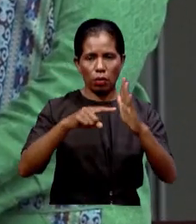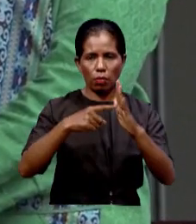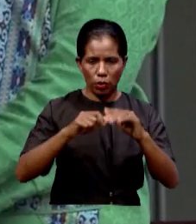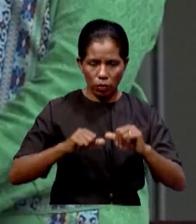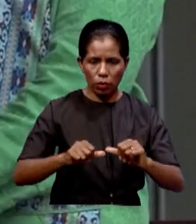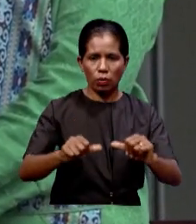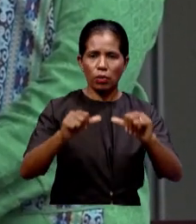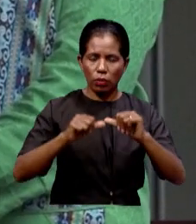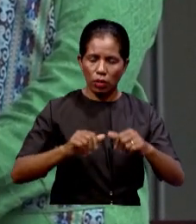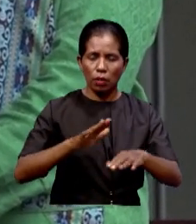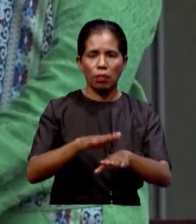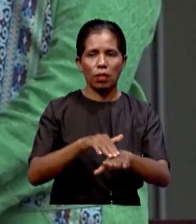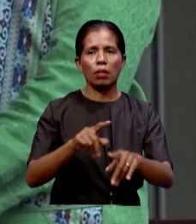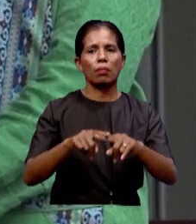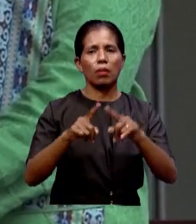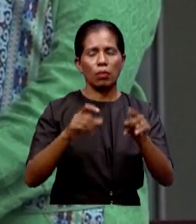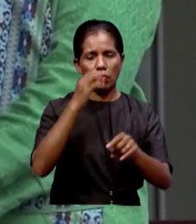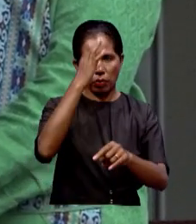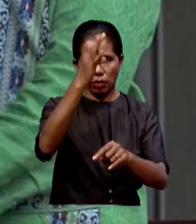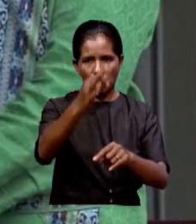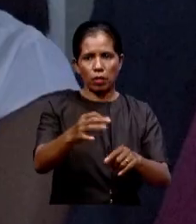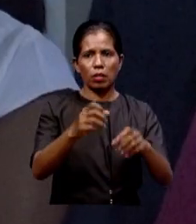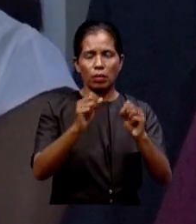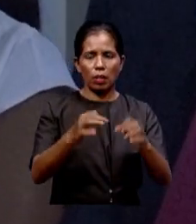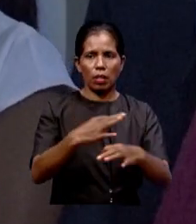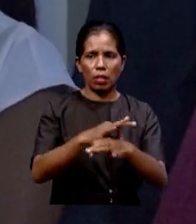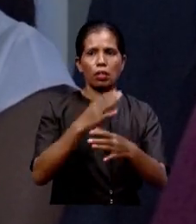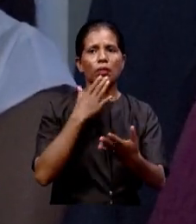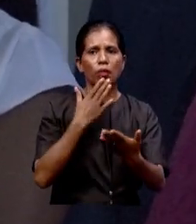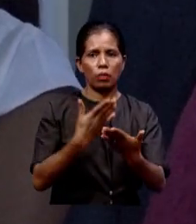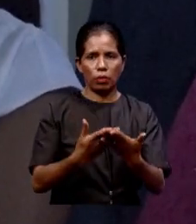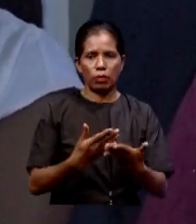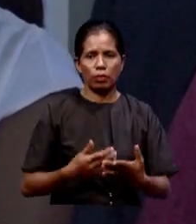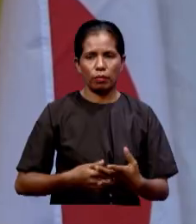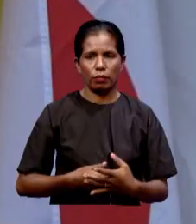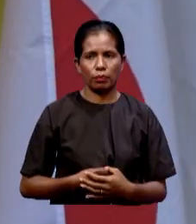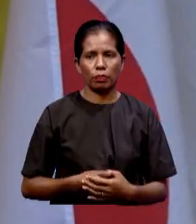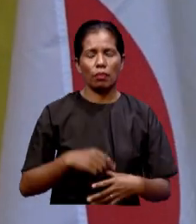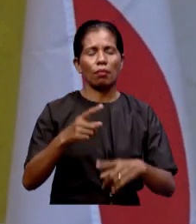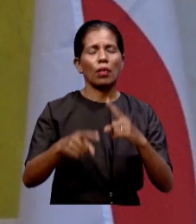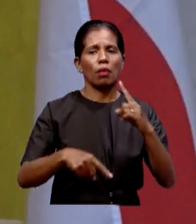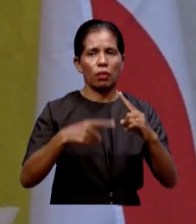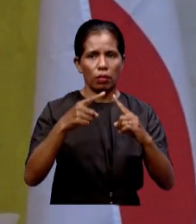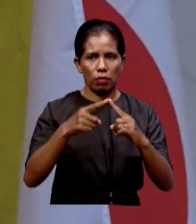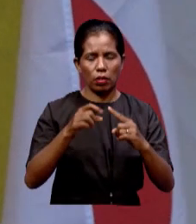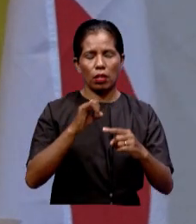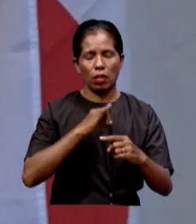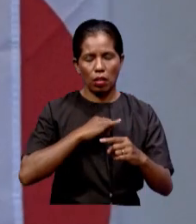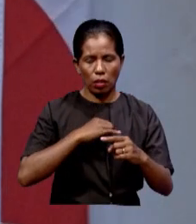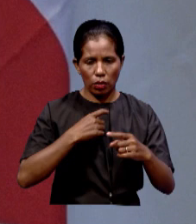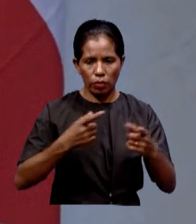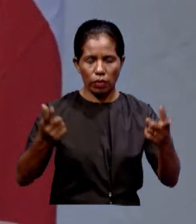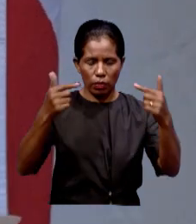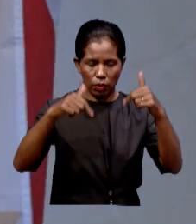nek bawen, mabe espera ba futuro se bel hadia diak litan. Pain hira, how filafari